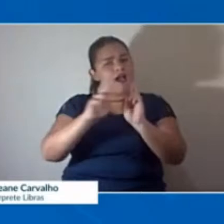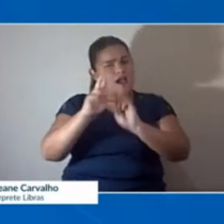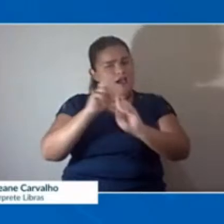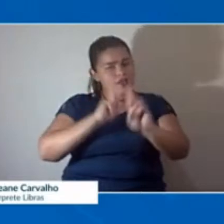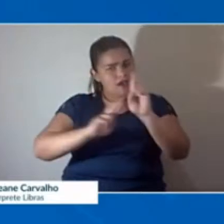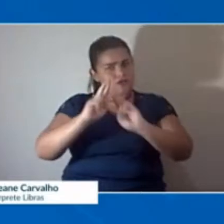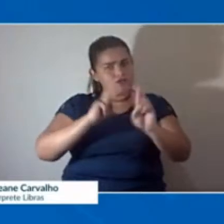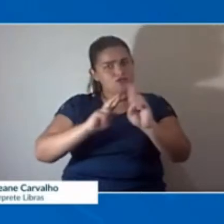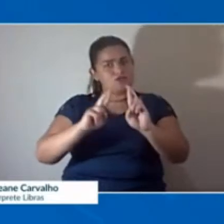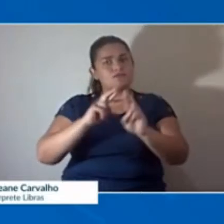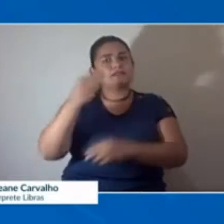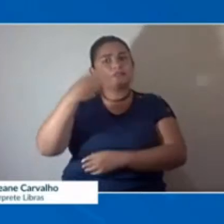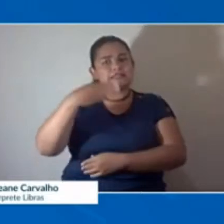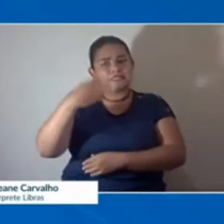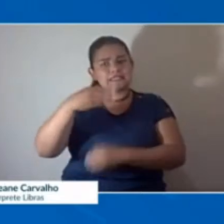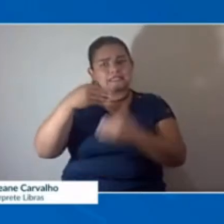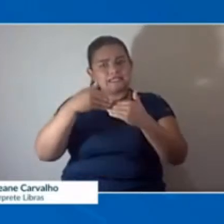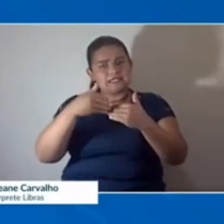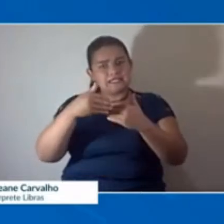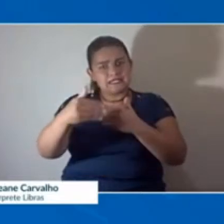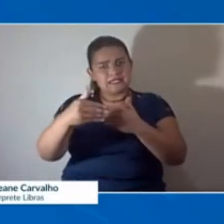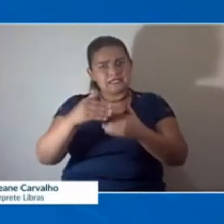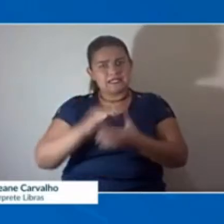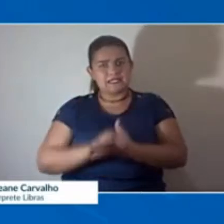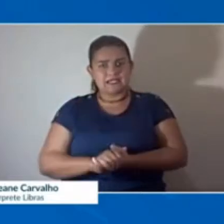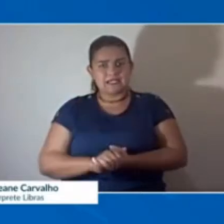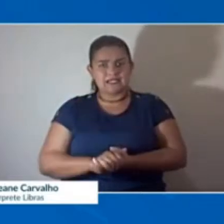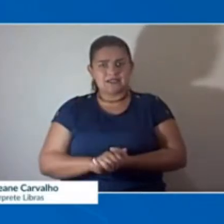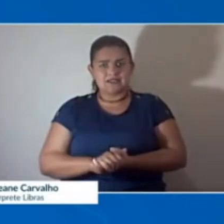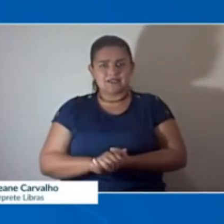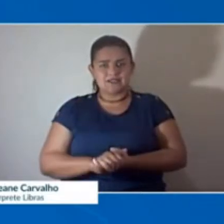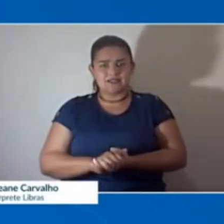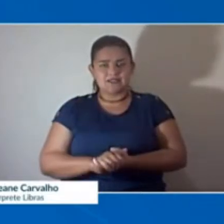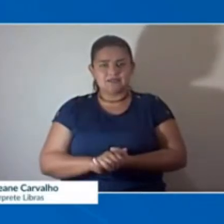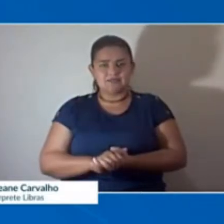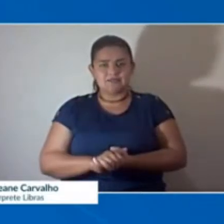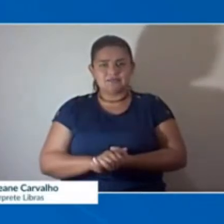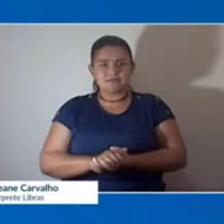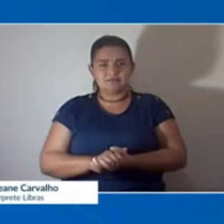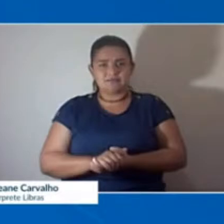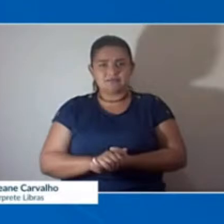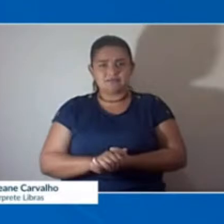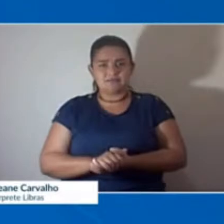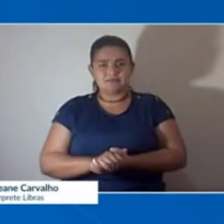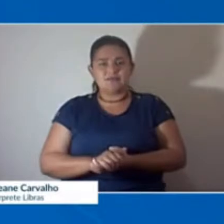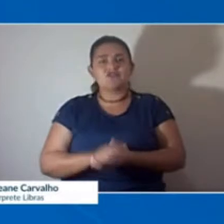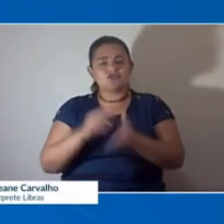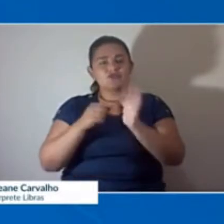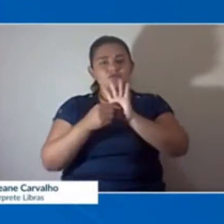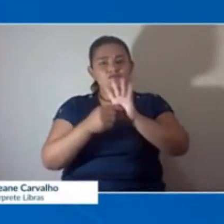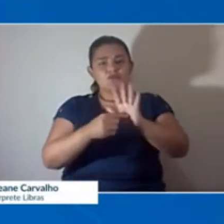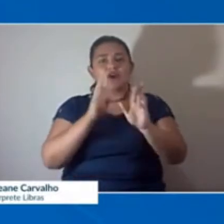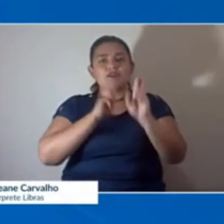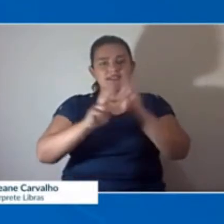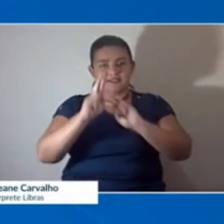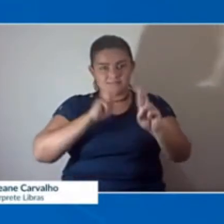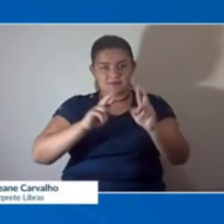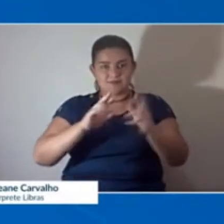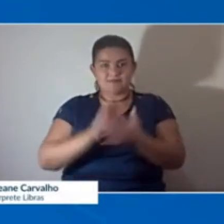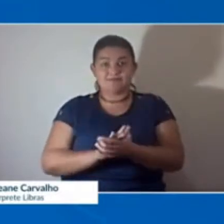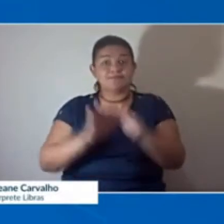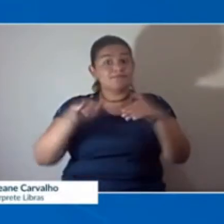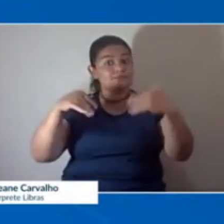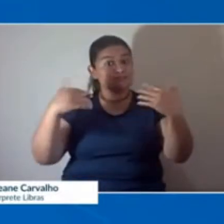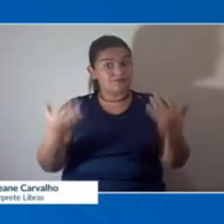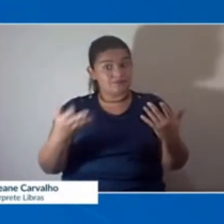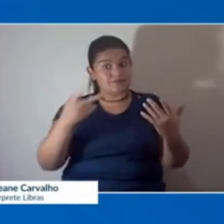bloco, a gente apresenta os resultados para você. Bom, e quando nós falamos sobre os primórdios do cinema, pensamos